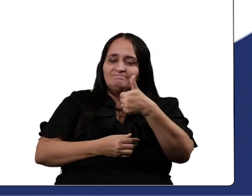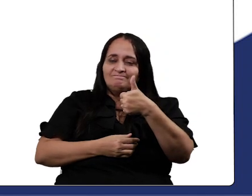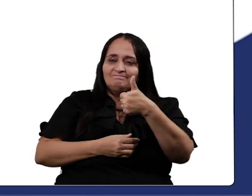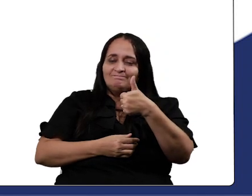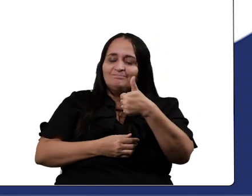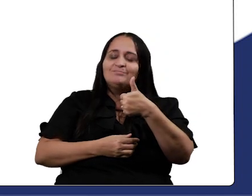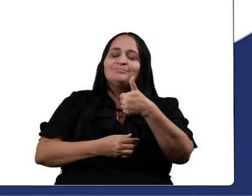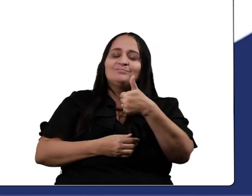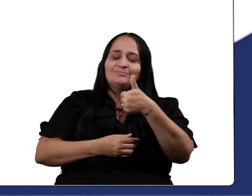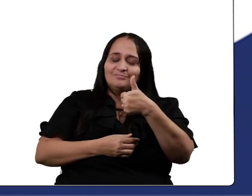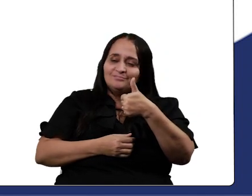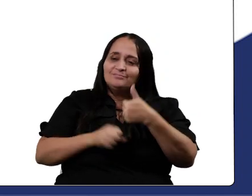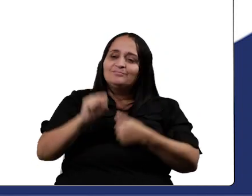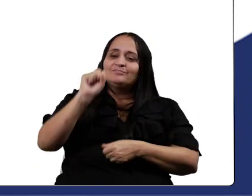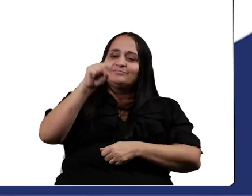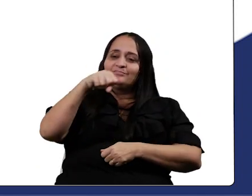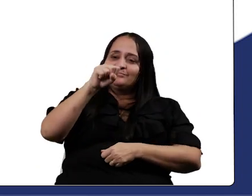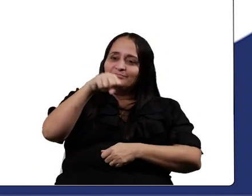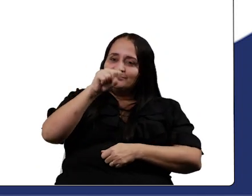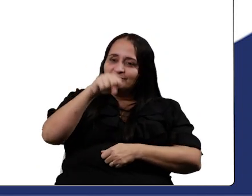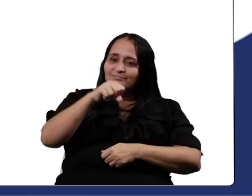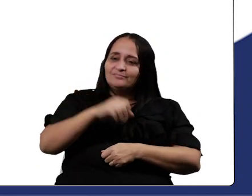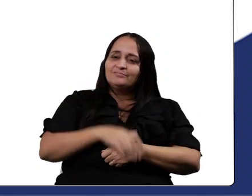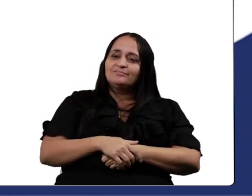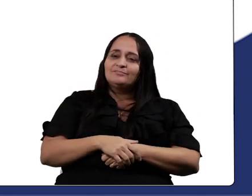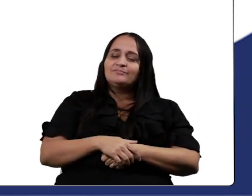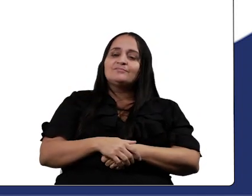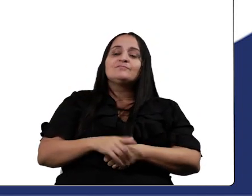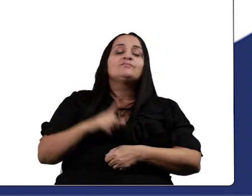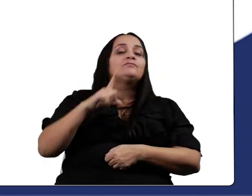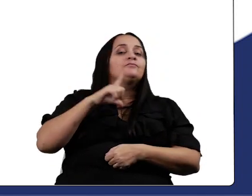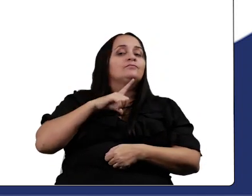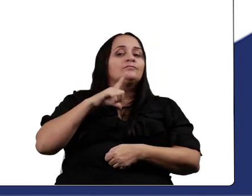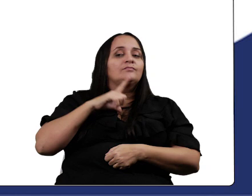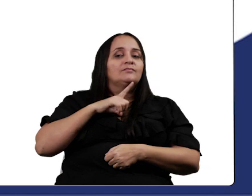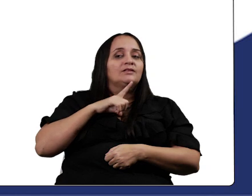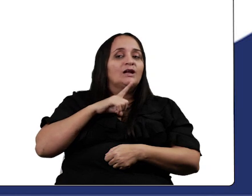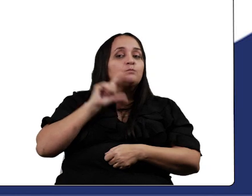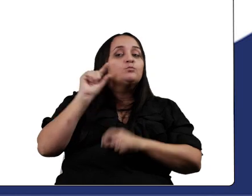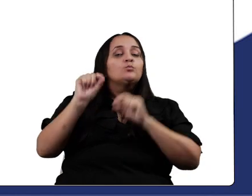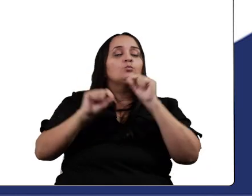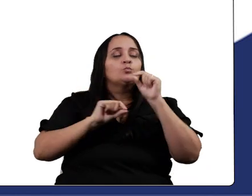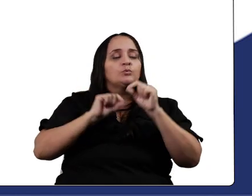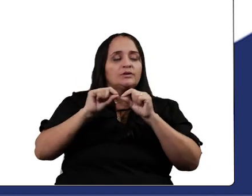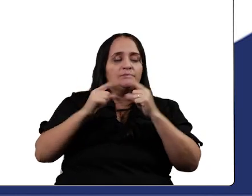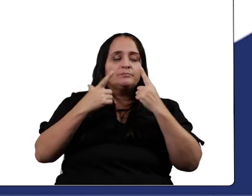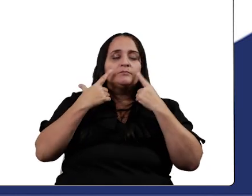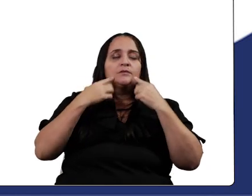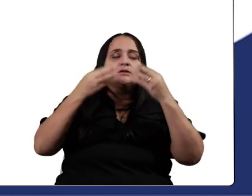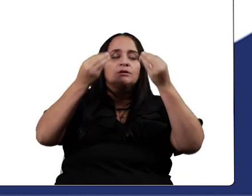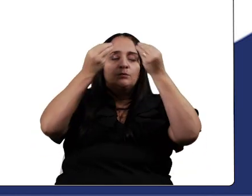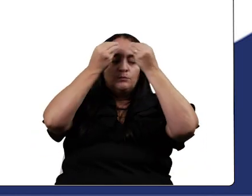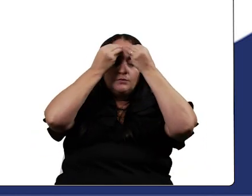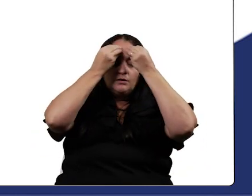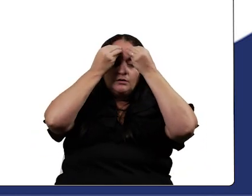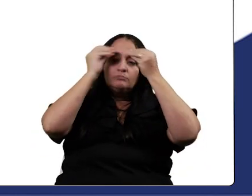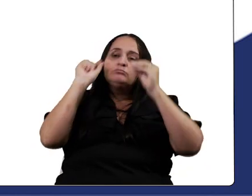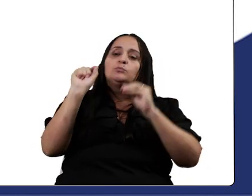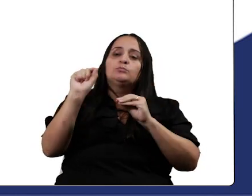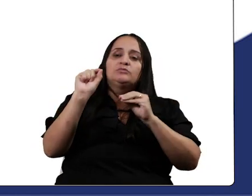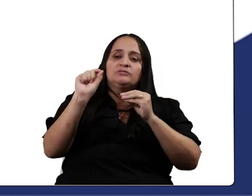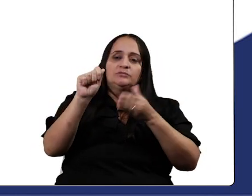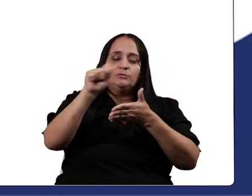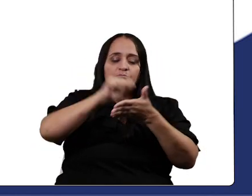publicidade. Se você perceber, nós temos aqui a linguagem escrita em